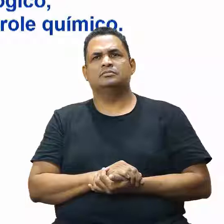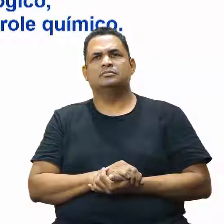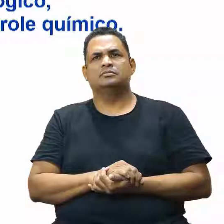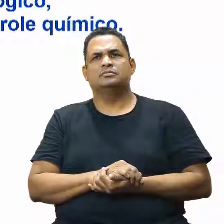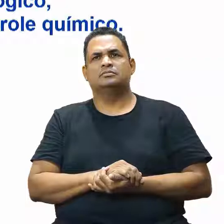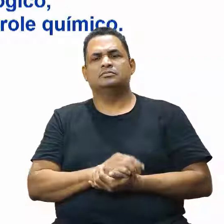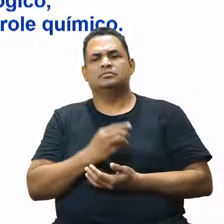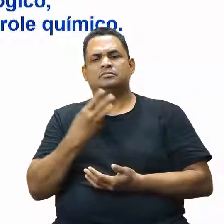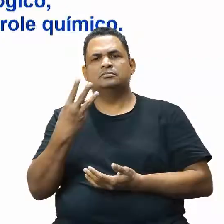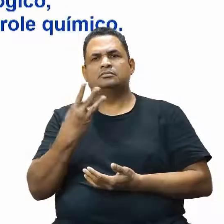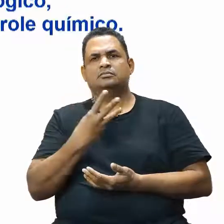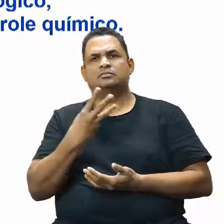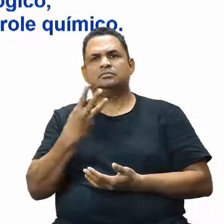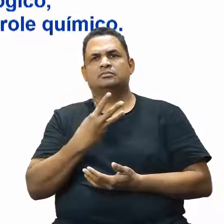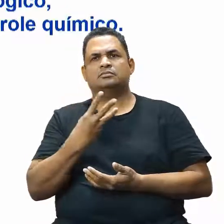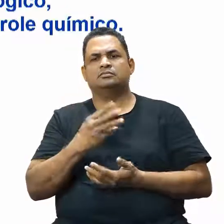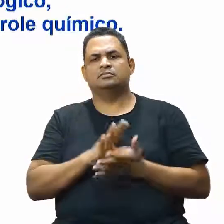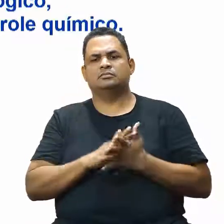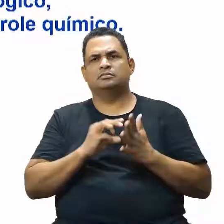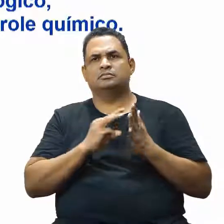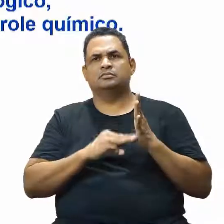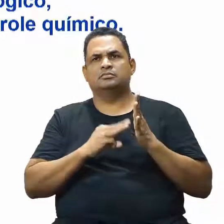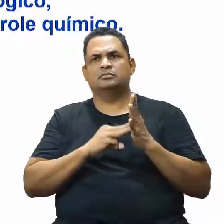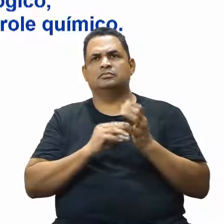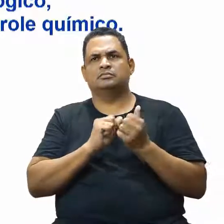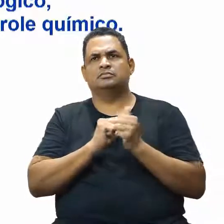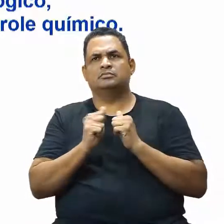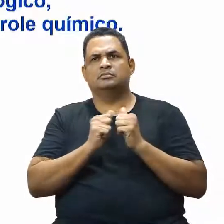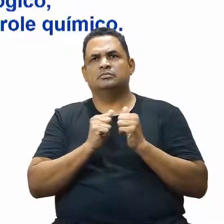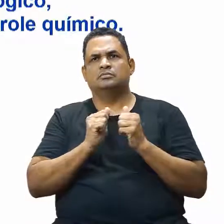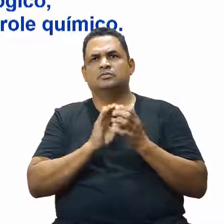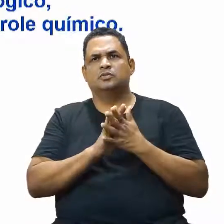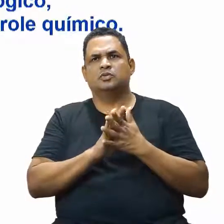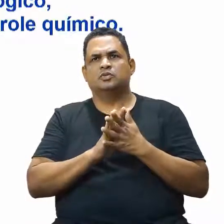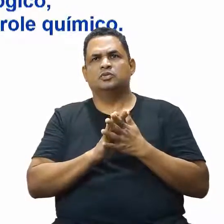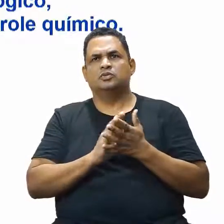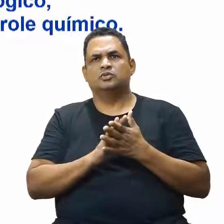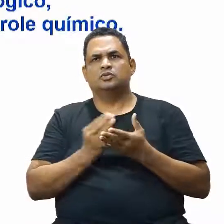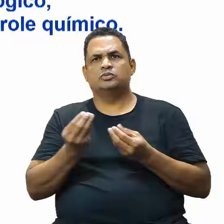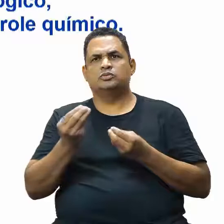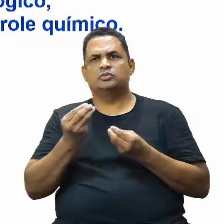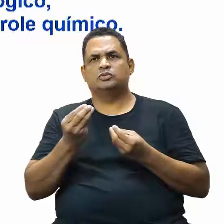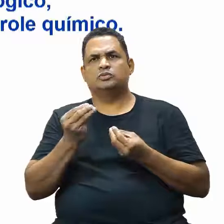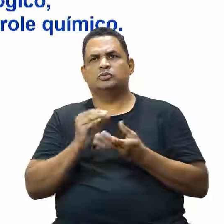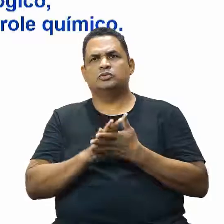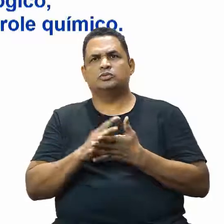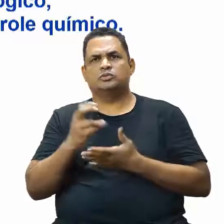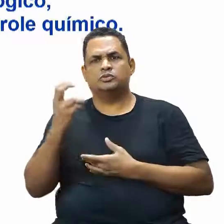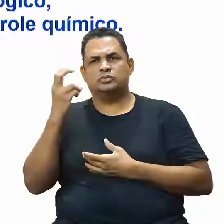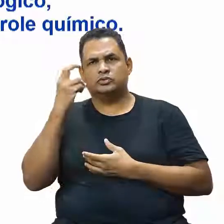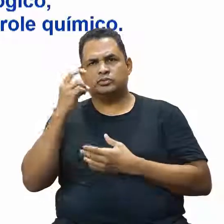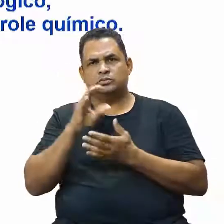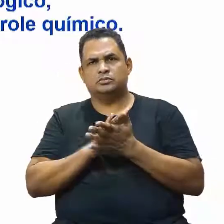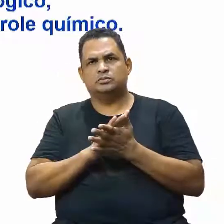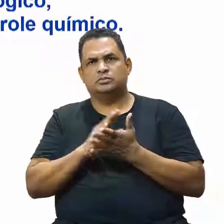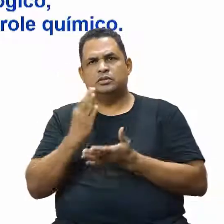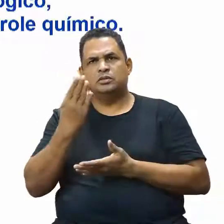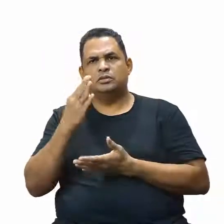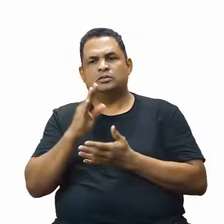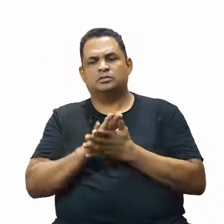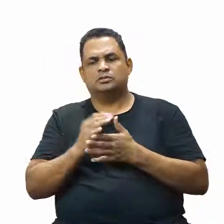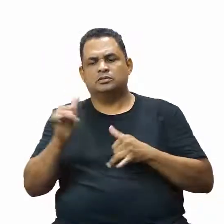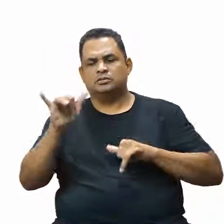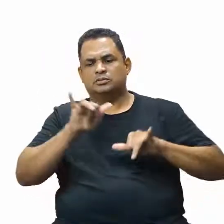Os 3 métodos de controle de cupim: controle cultural, controle biológico e controle